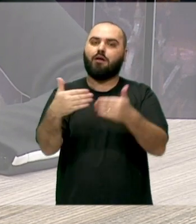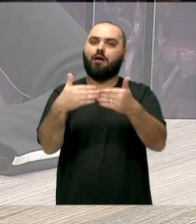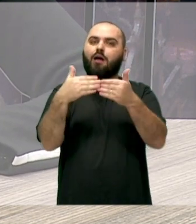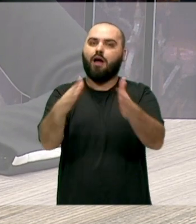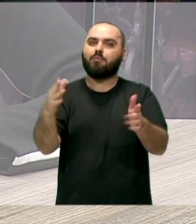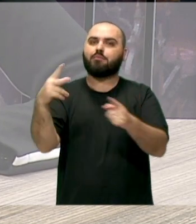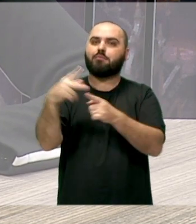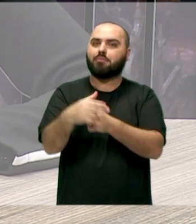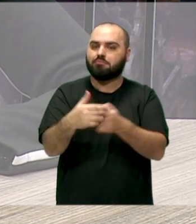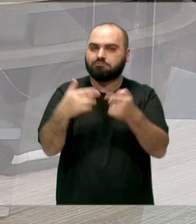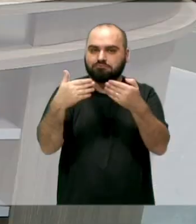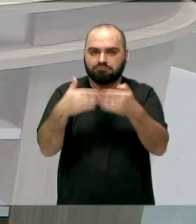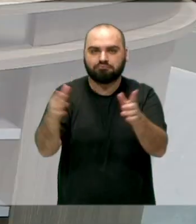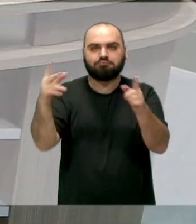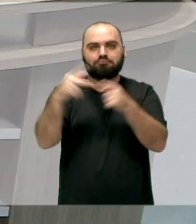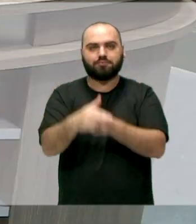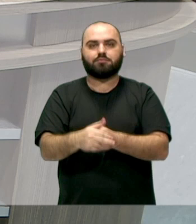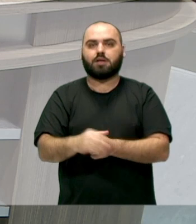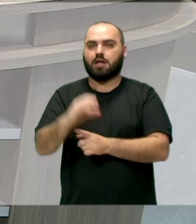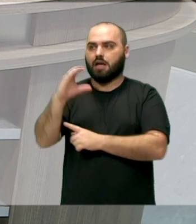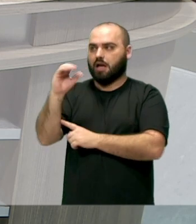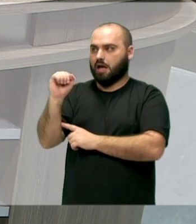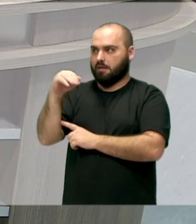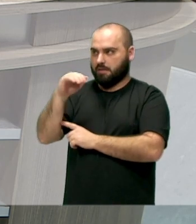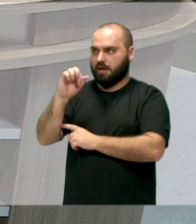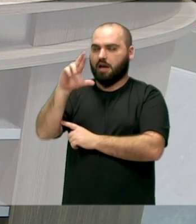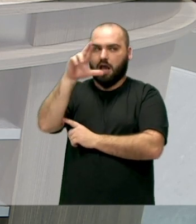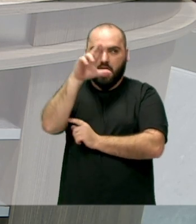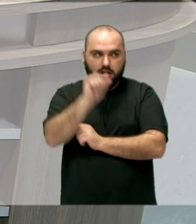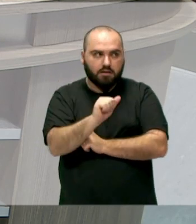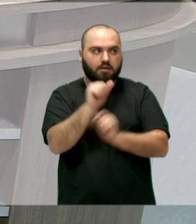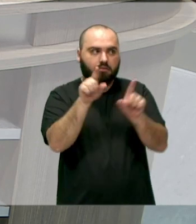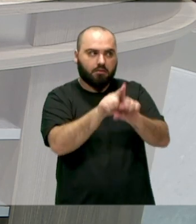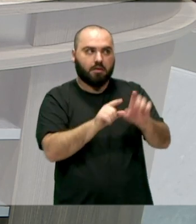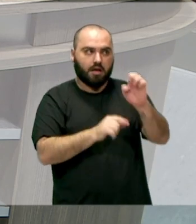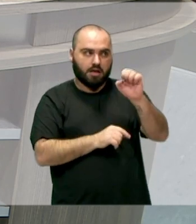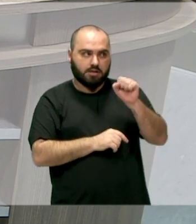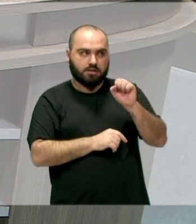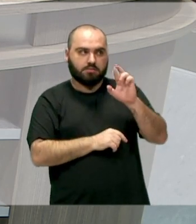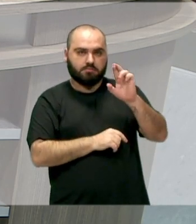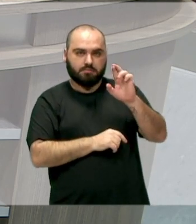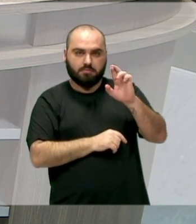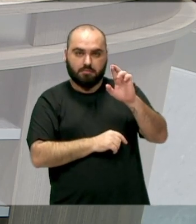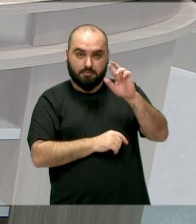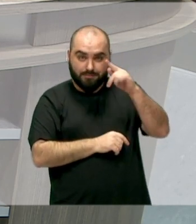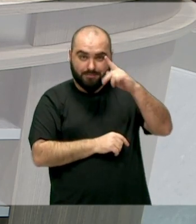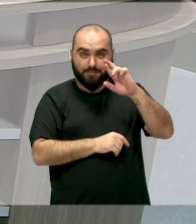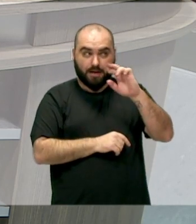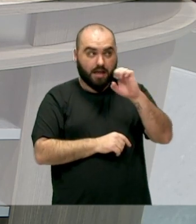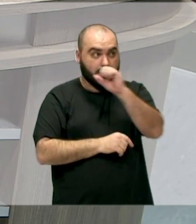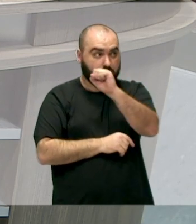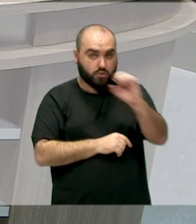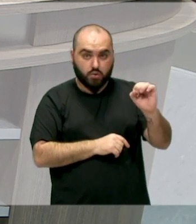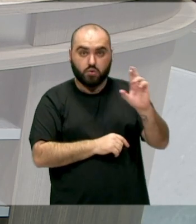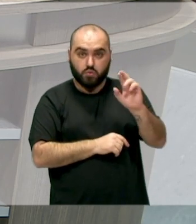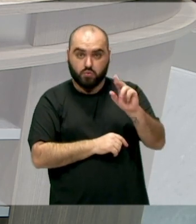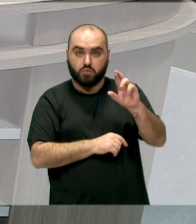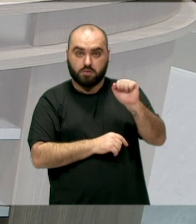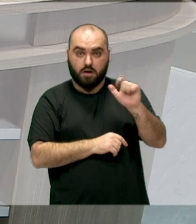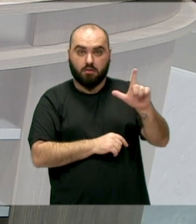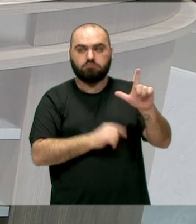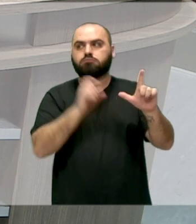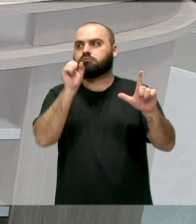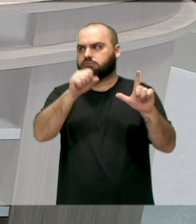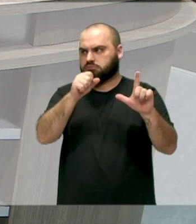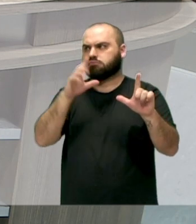concerto. Entre Camerata e Expresso Rural, quer dizer, você pega essa... A Camerata tem aquela questão coisa de do erudito, ser